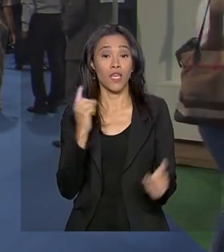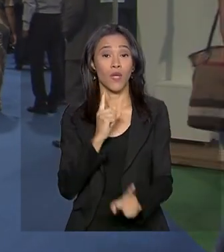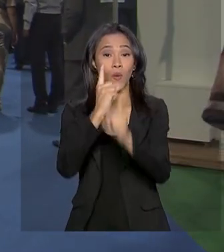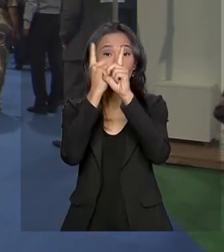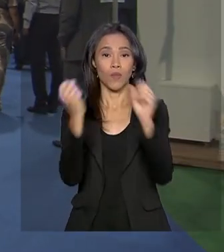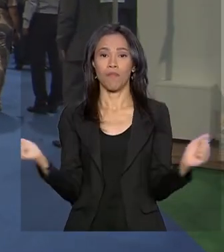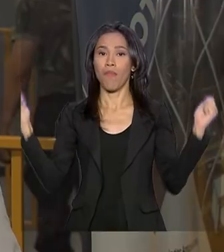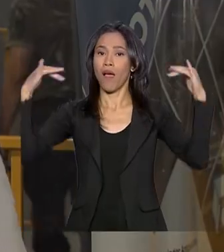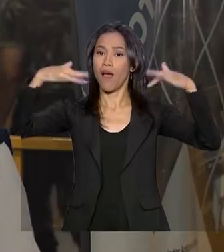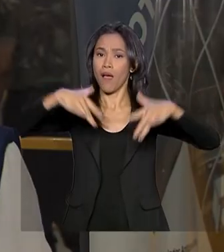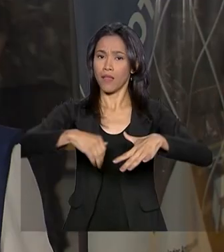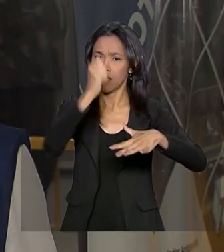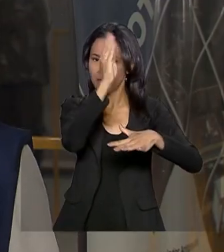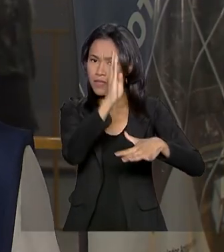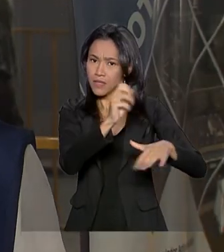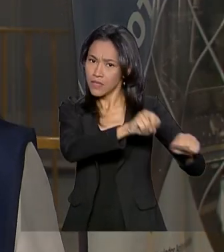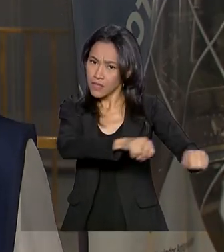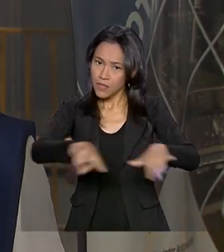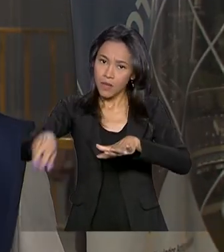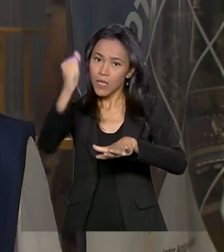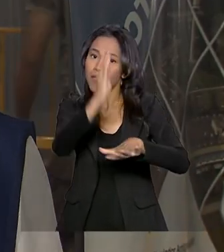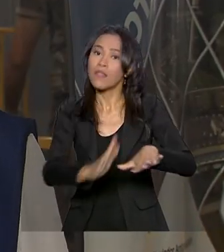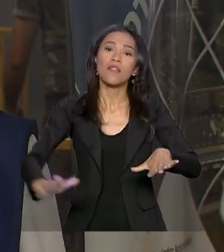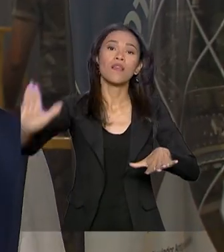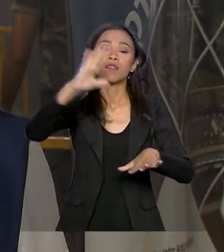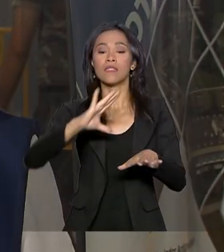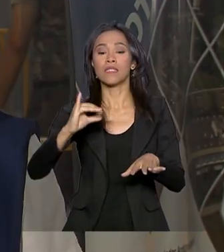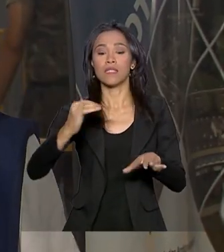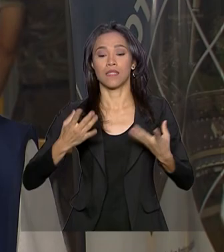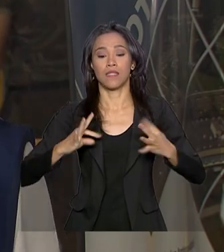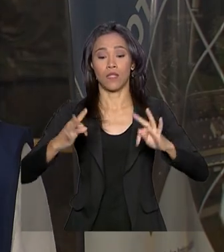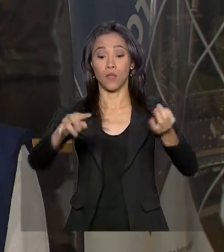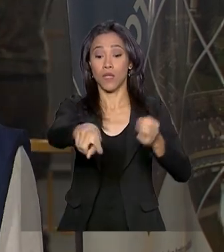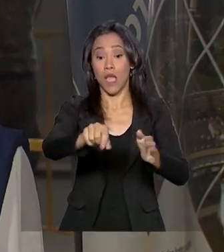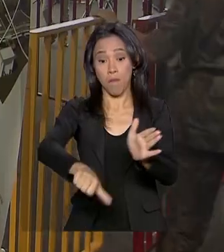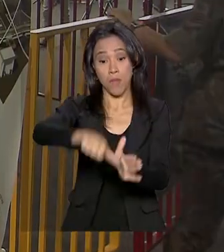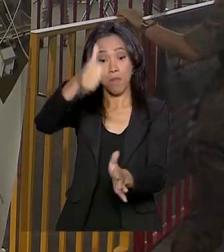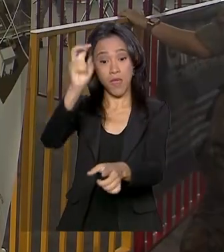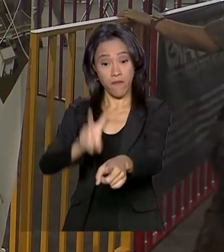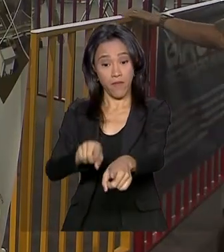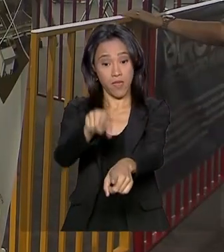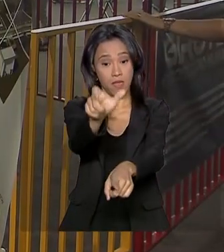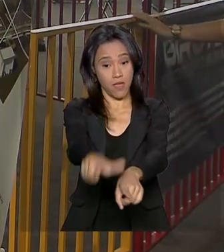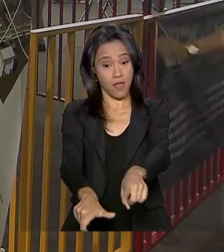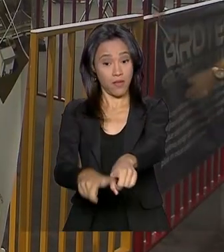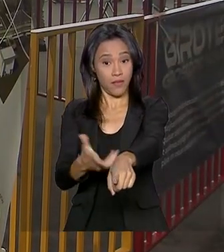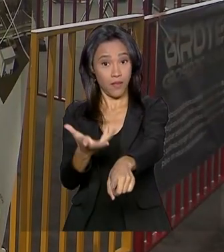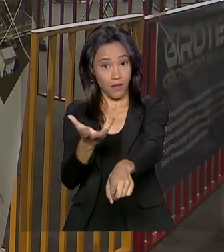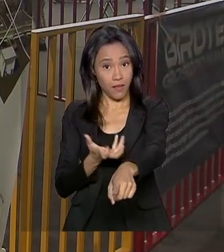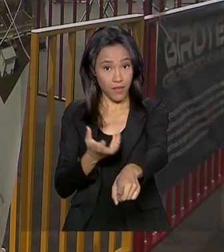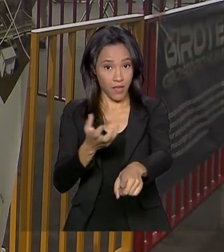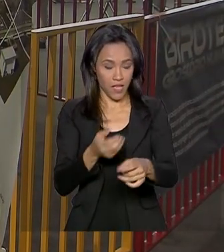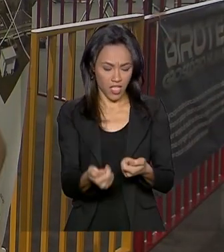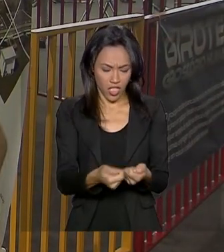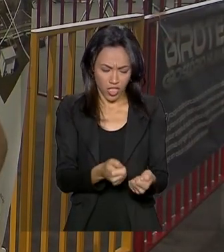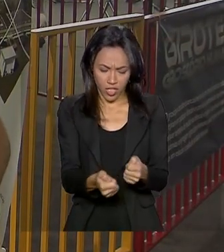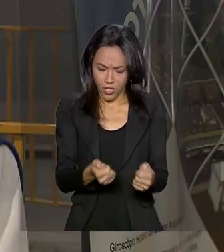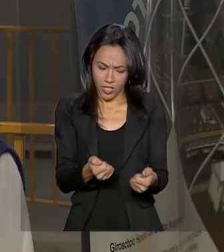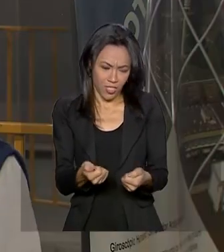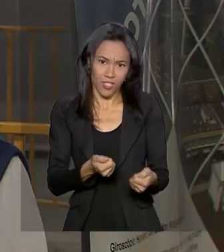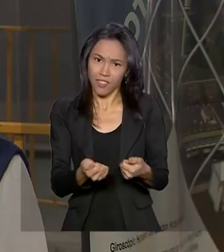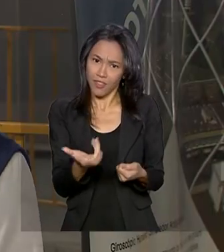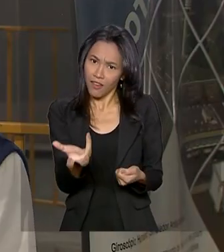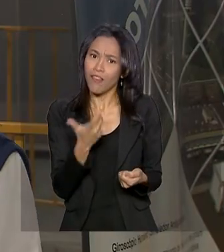e Tecnologia. Luca participa do evento pela primeira vez este ano. Ele quer ser designer de games no futuro